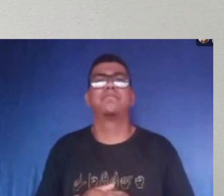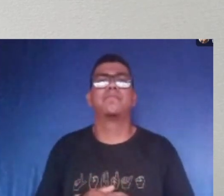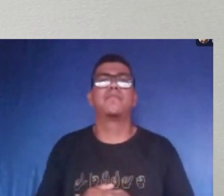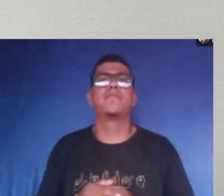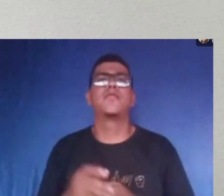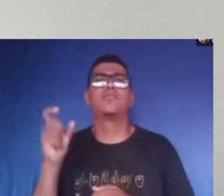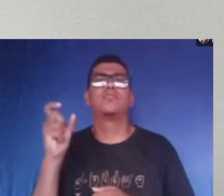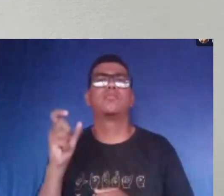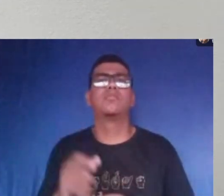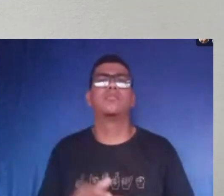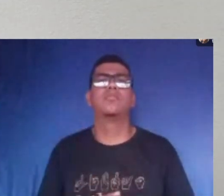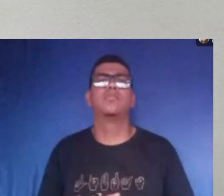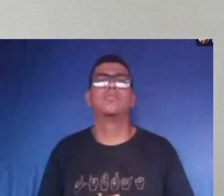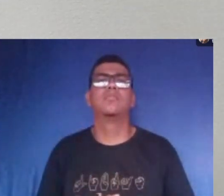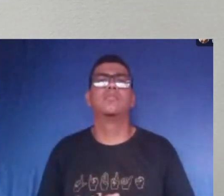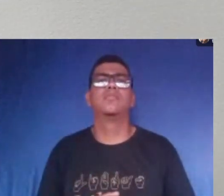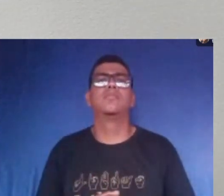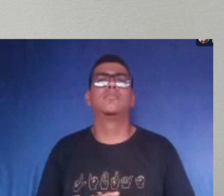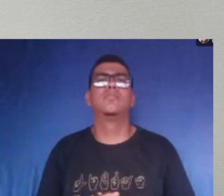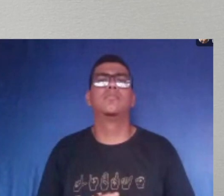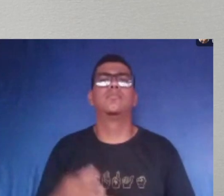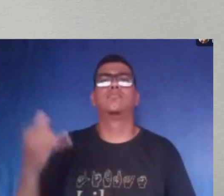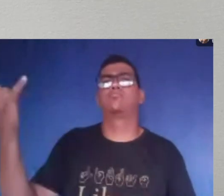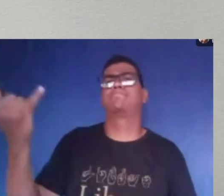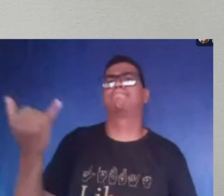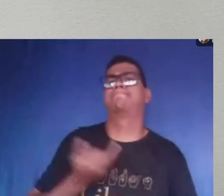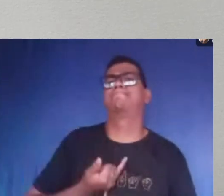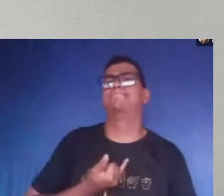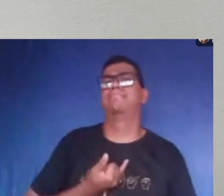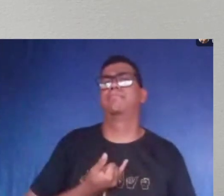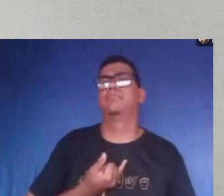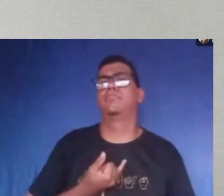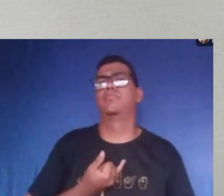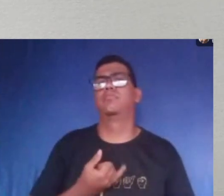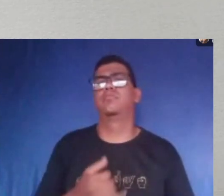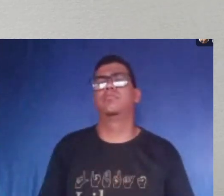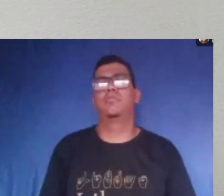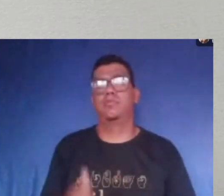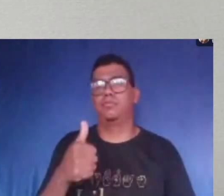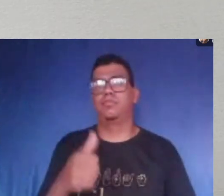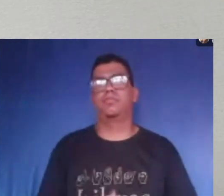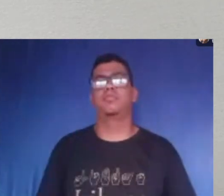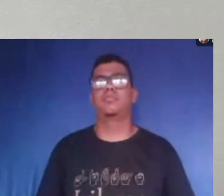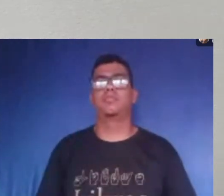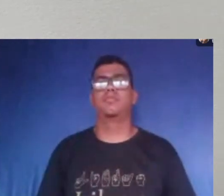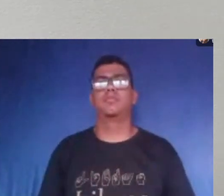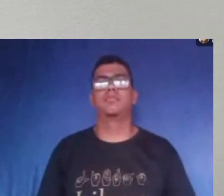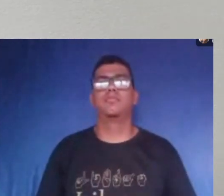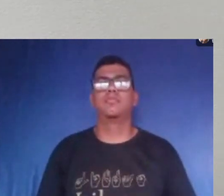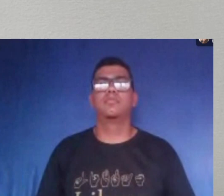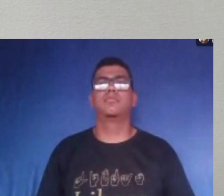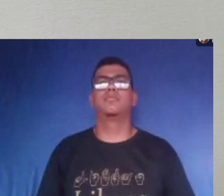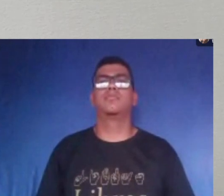interessante que uma das crianças, né, de lá do Chile, né, de 2007, que eu conheci lá, nós retomamos o